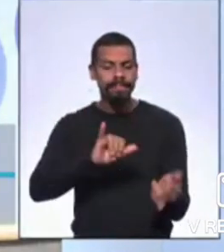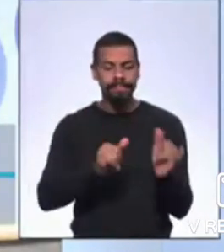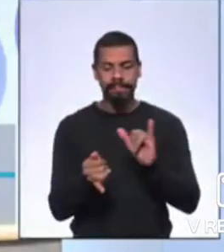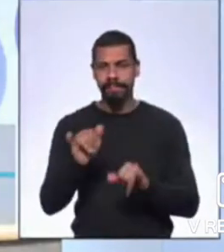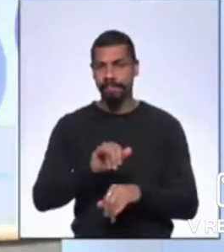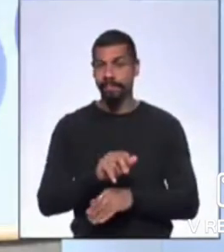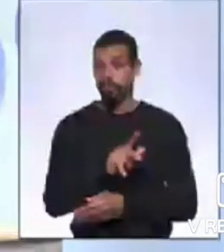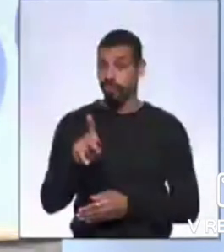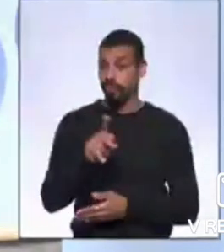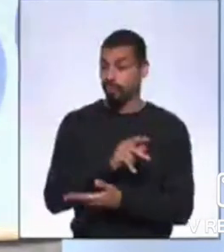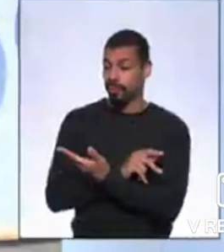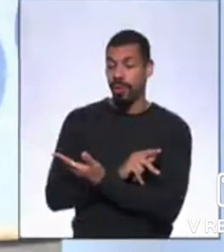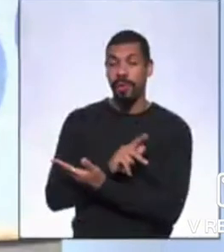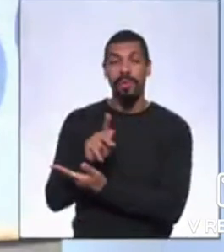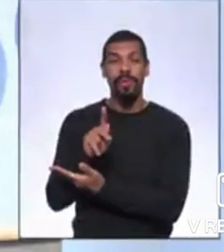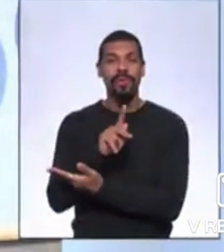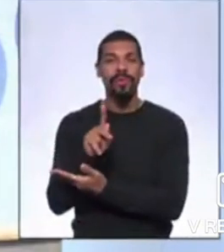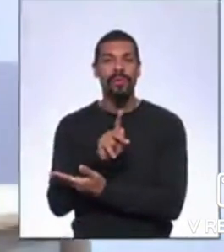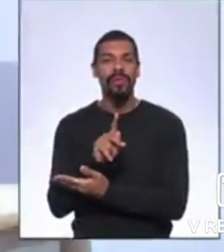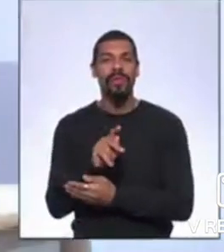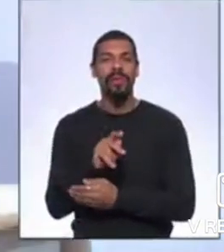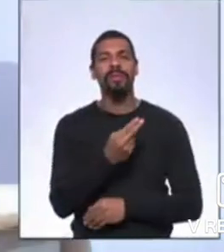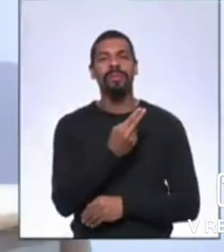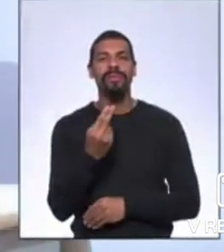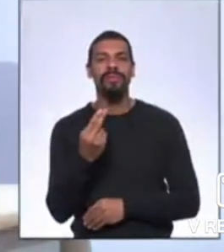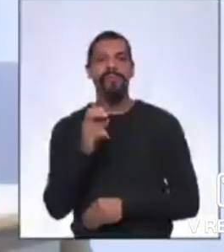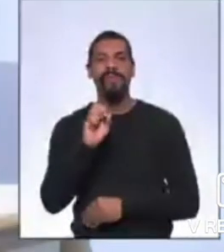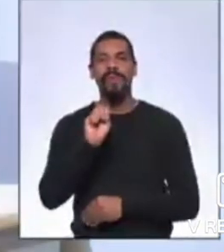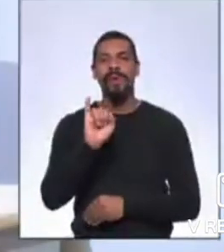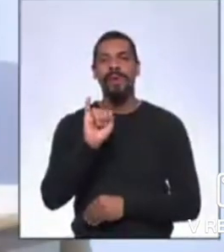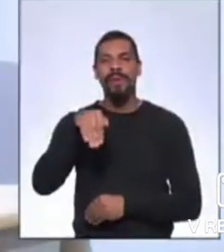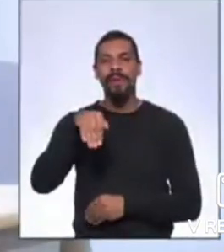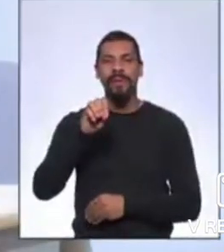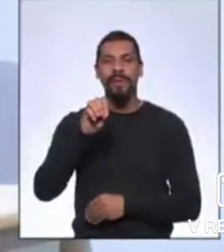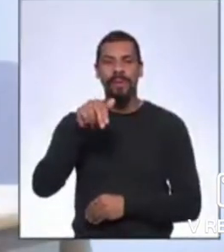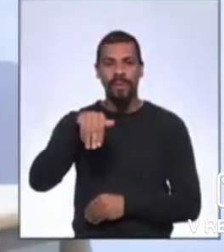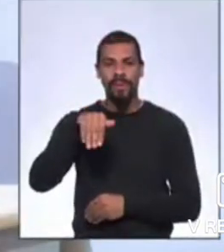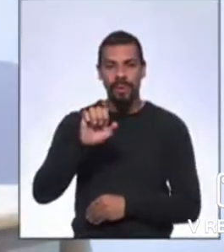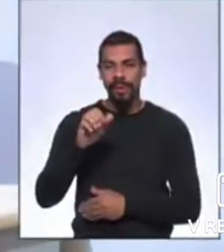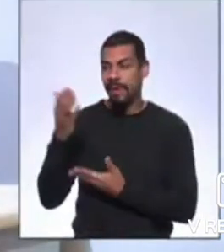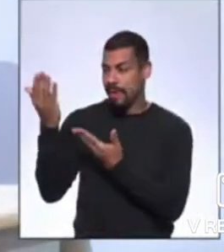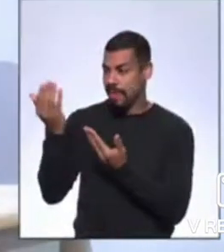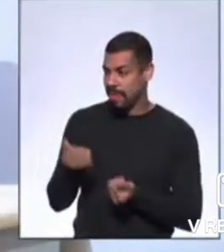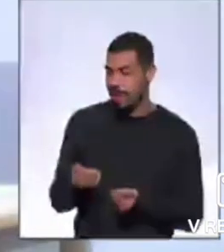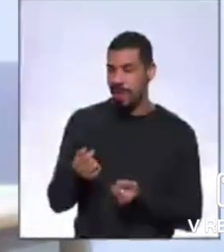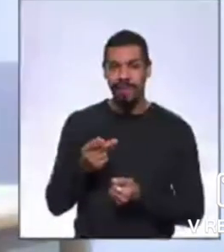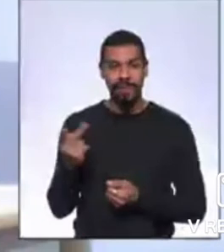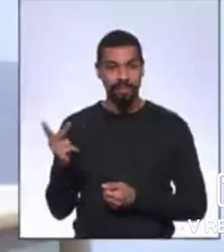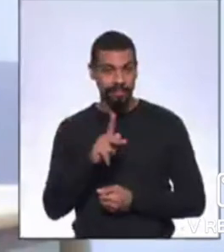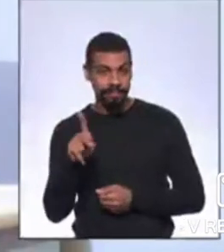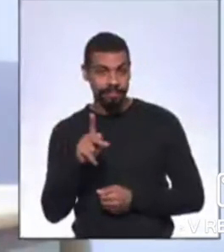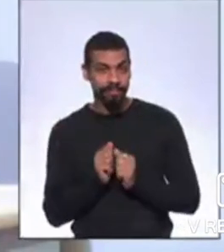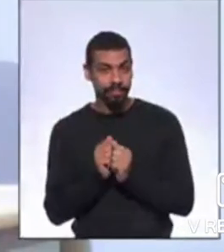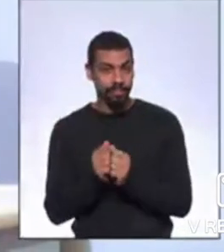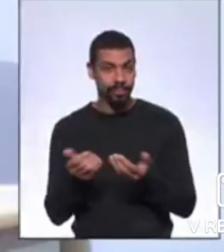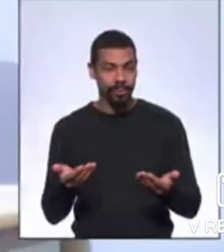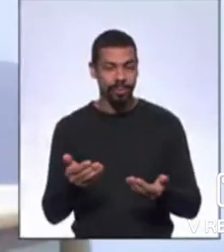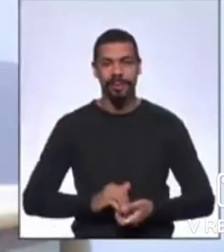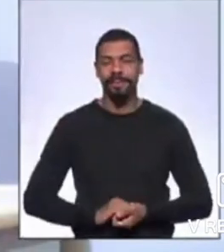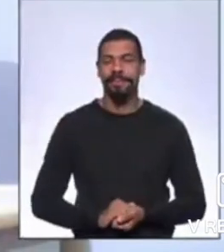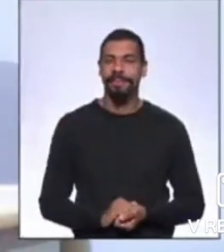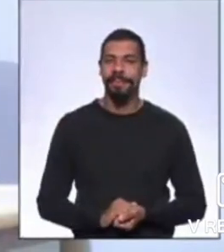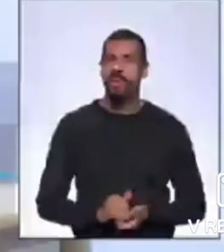com a professora Simone. Boa tarde, Simone. Boa tarde, Aline. Obrigado por você ter vindo, aceitado o desafio de trabalhar conosco. Muito obrigada.